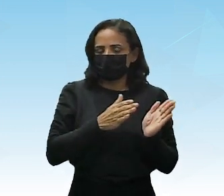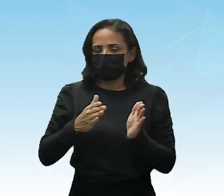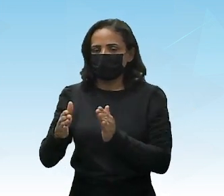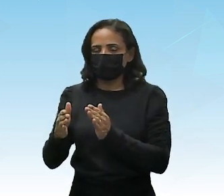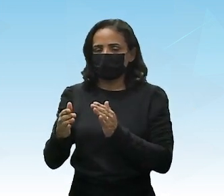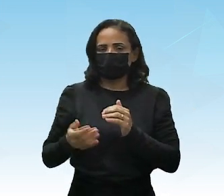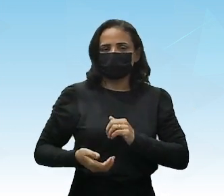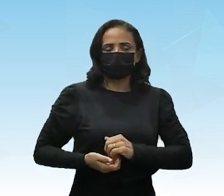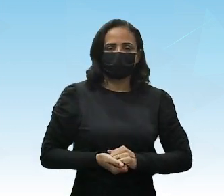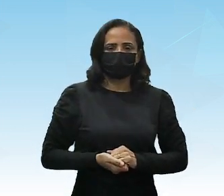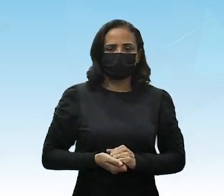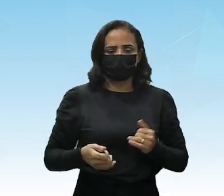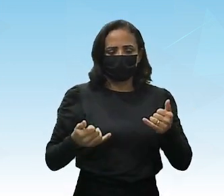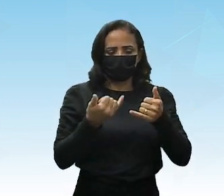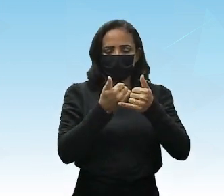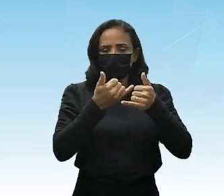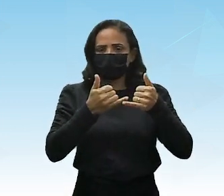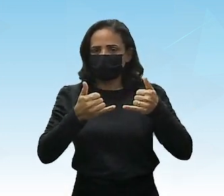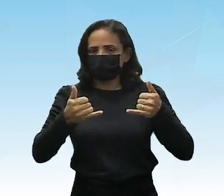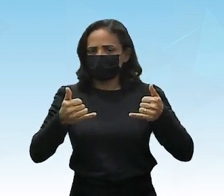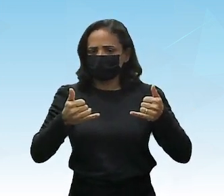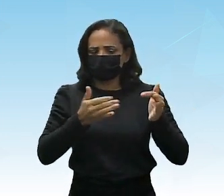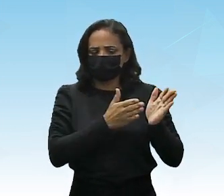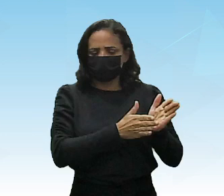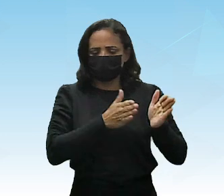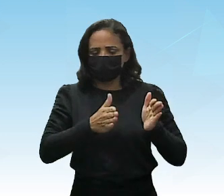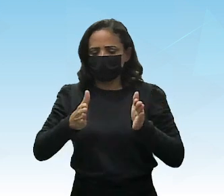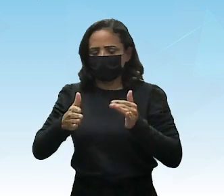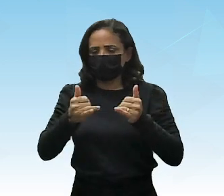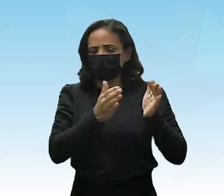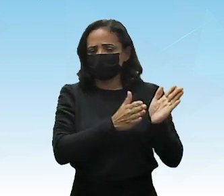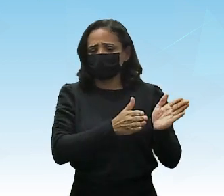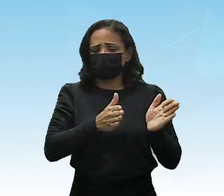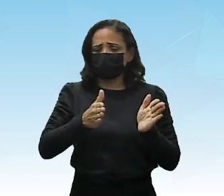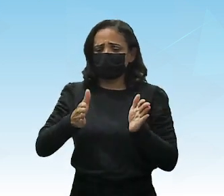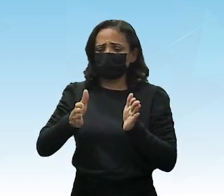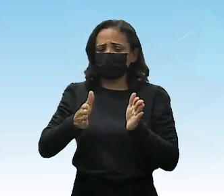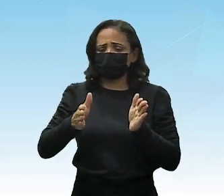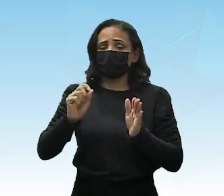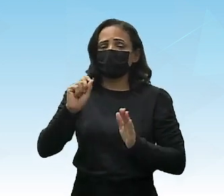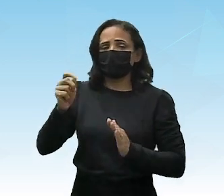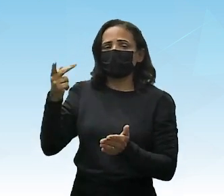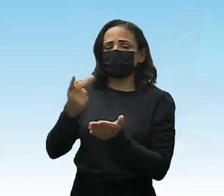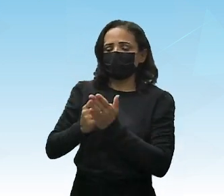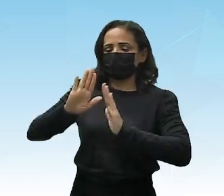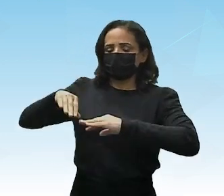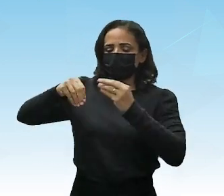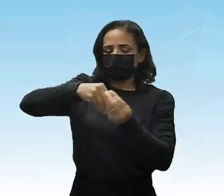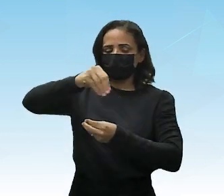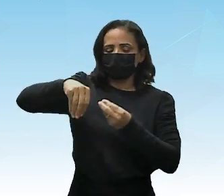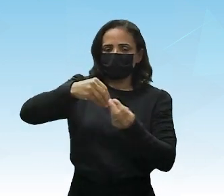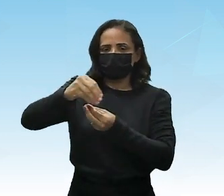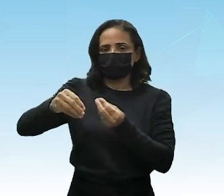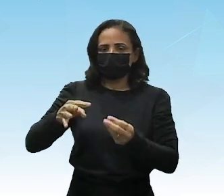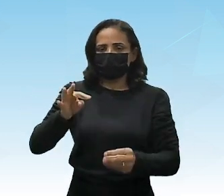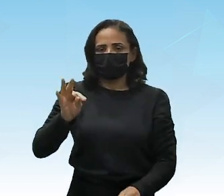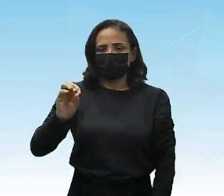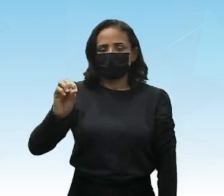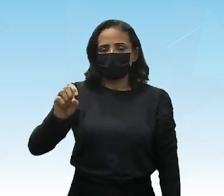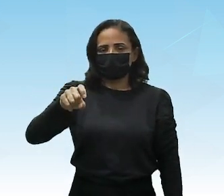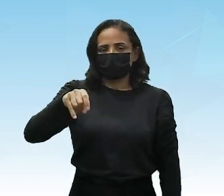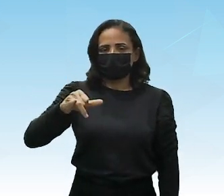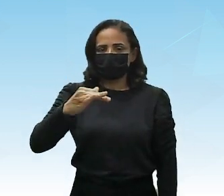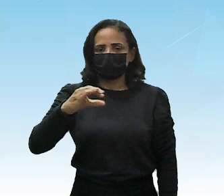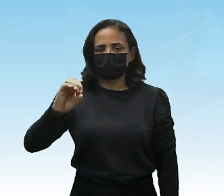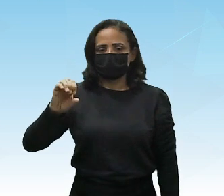energia, que vai passando pela cadeia alimentar, como o fluxo de substância tóxica. E o que é que eu